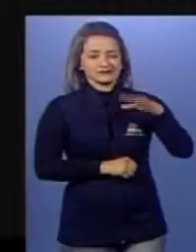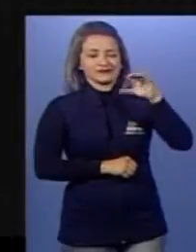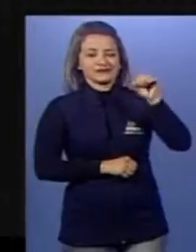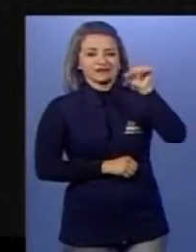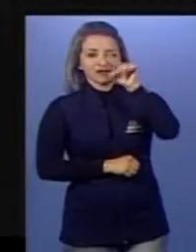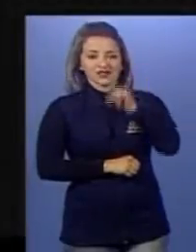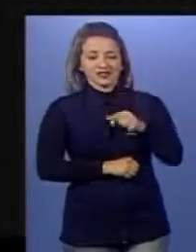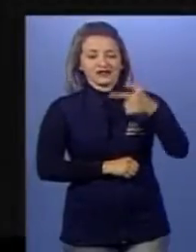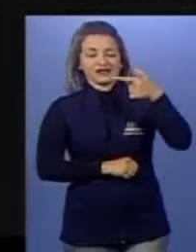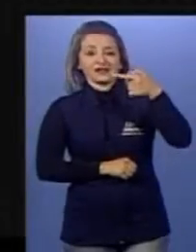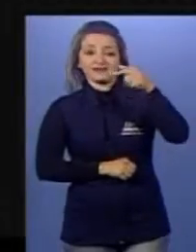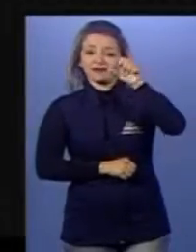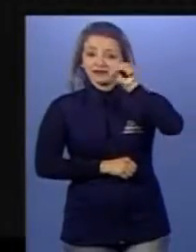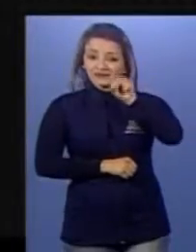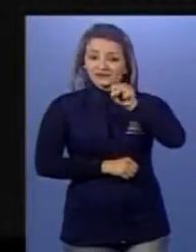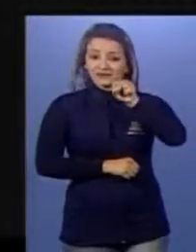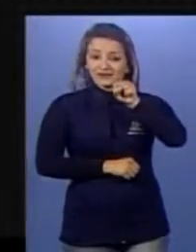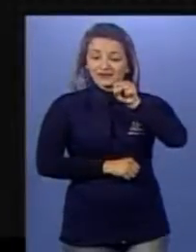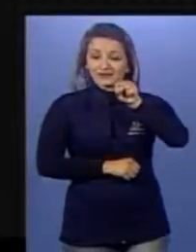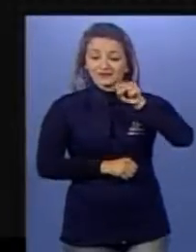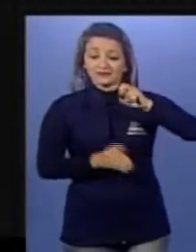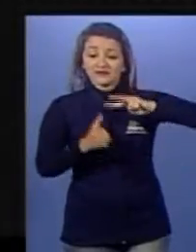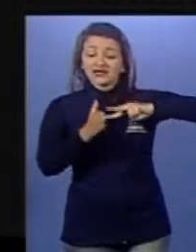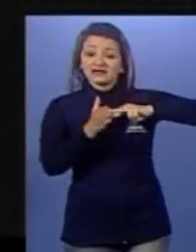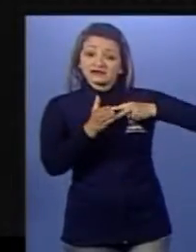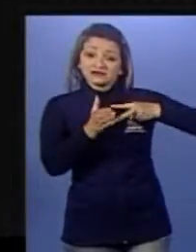9898 ou seja